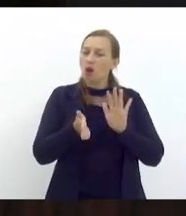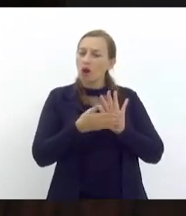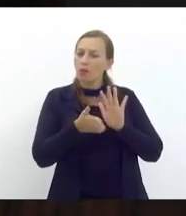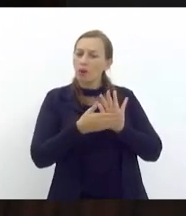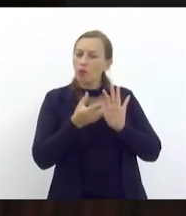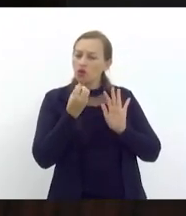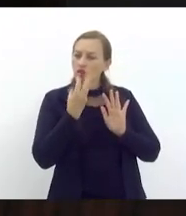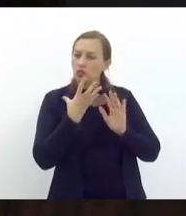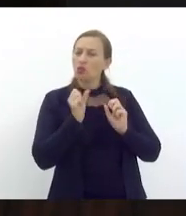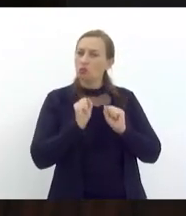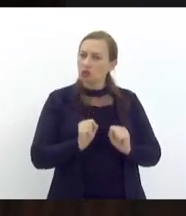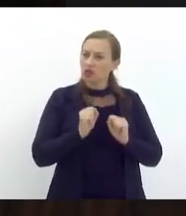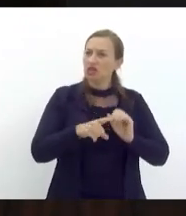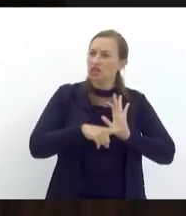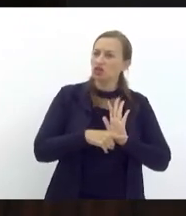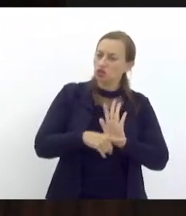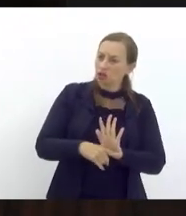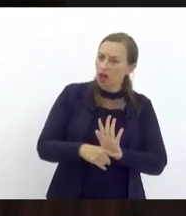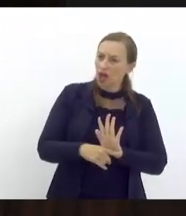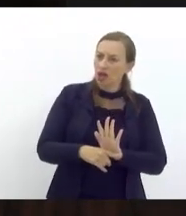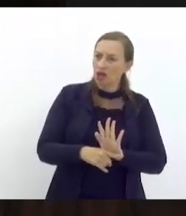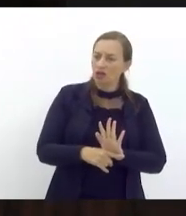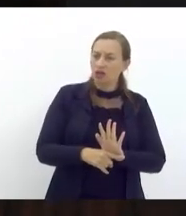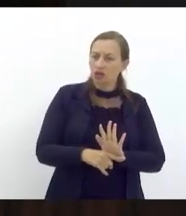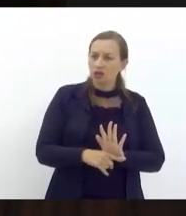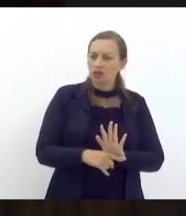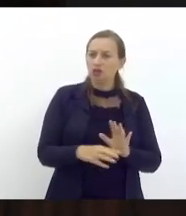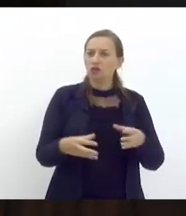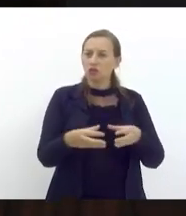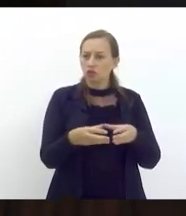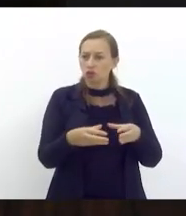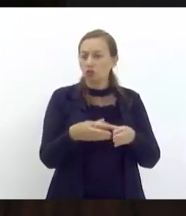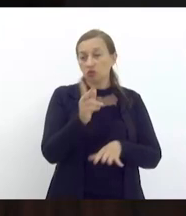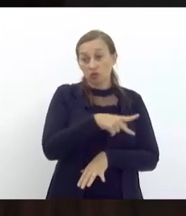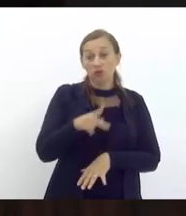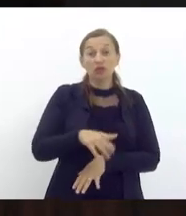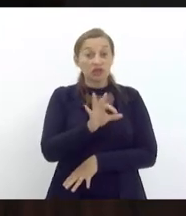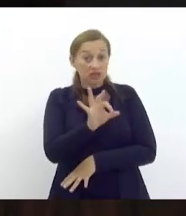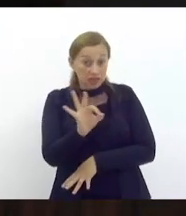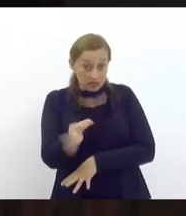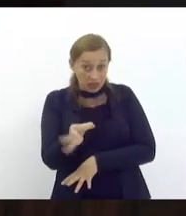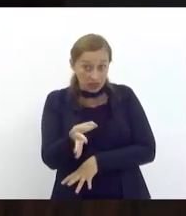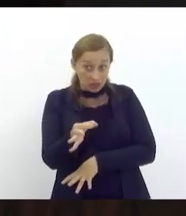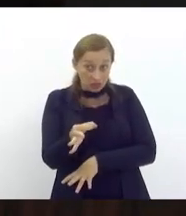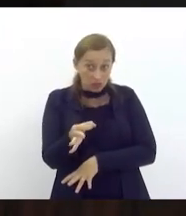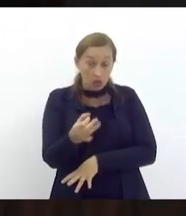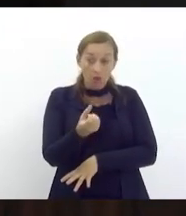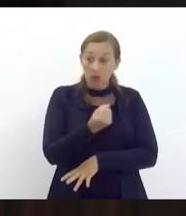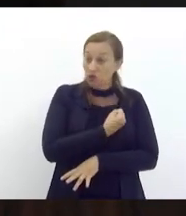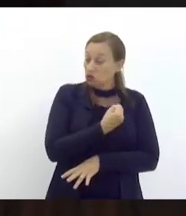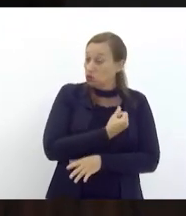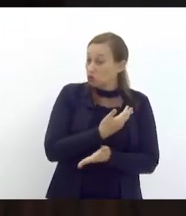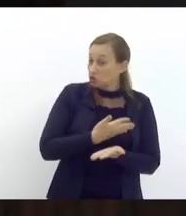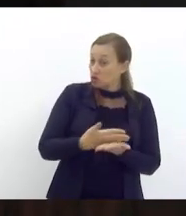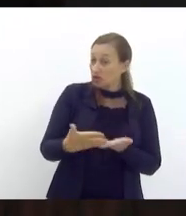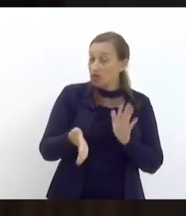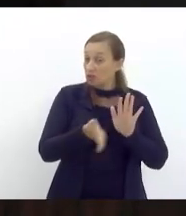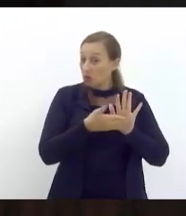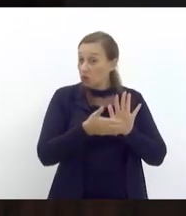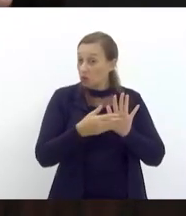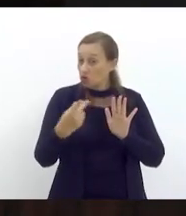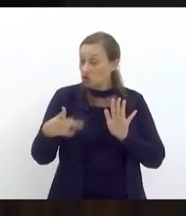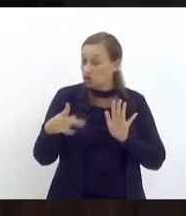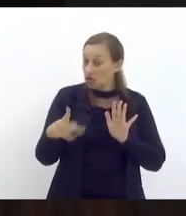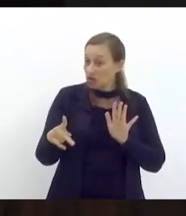que pudesse atender de alguma forma o pleito da categoria que de fato pelos números iniciais de proposta deles